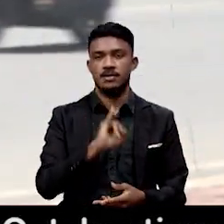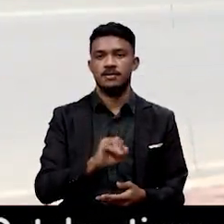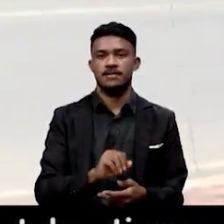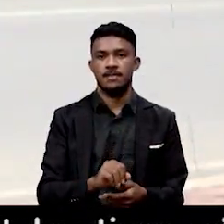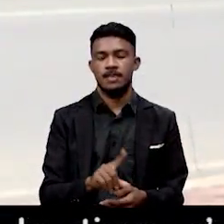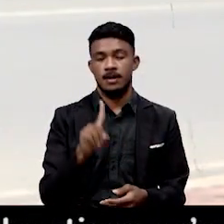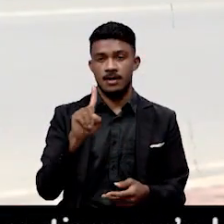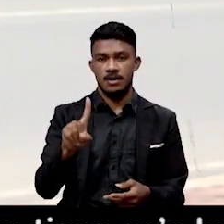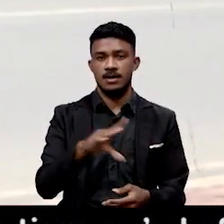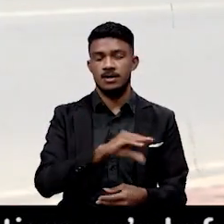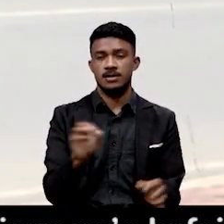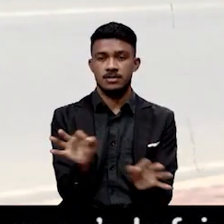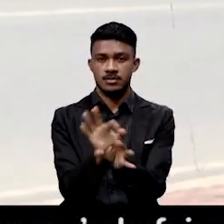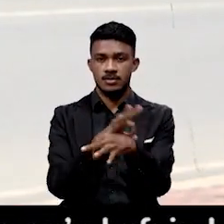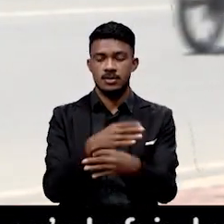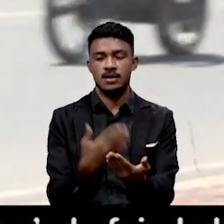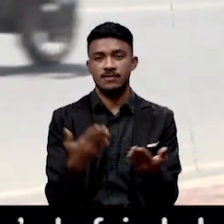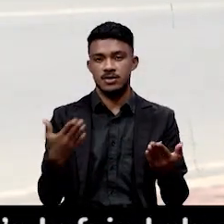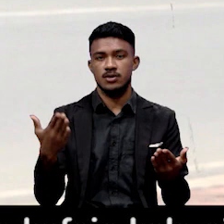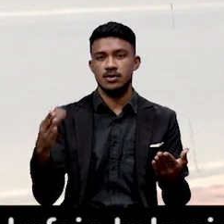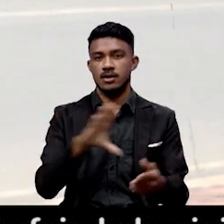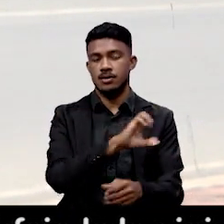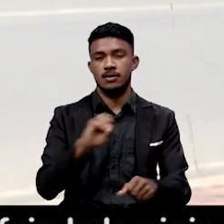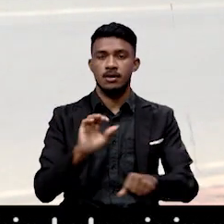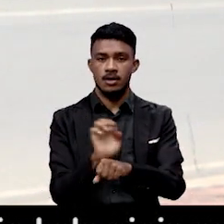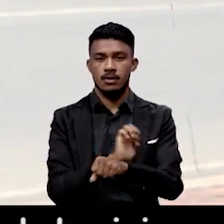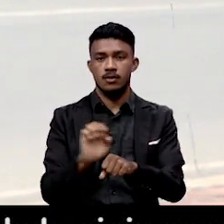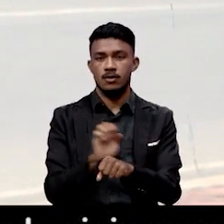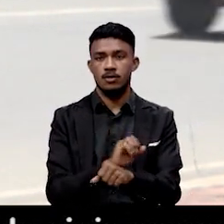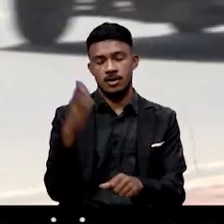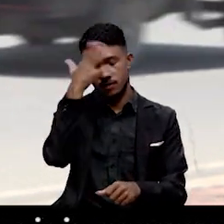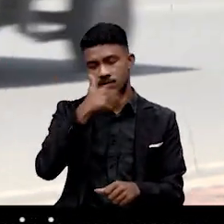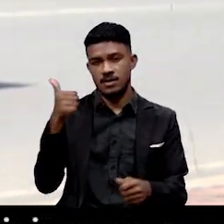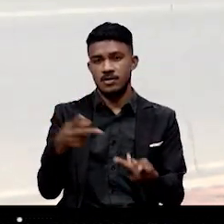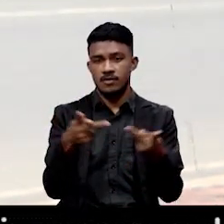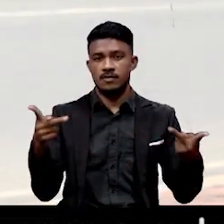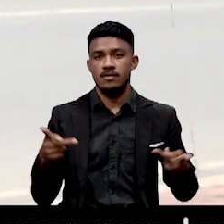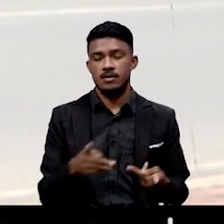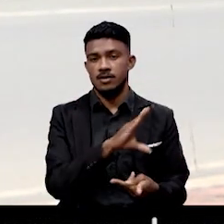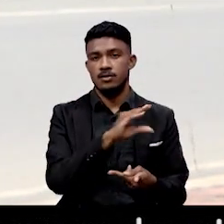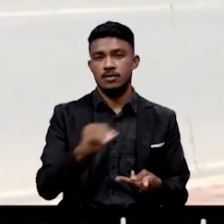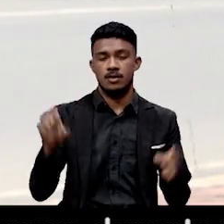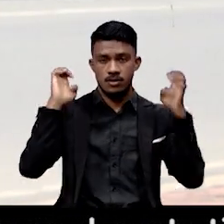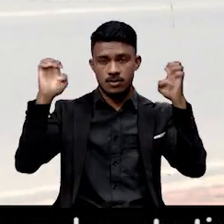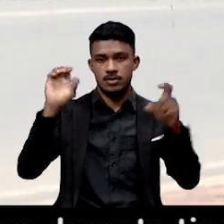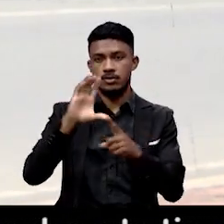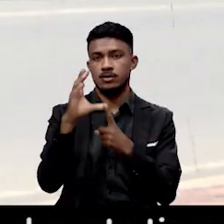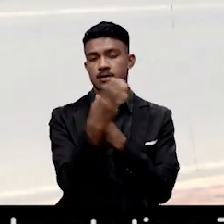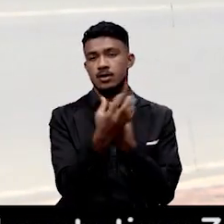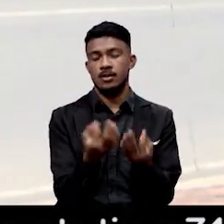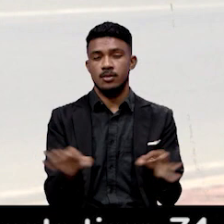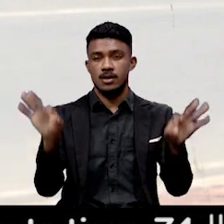Idane situlung hadiak infrastruktura, ekonomia, turismo, edukasaun, kultura, no importante